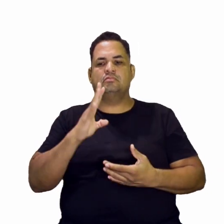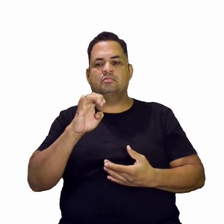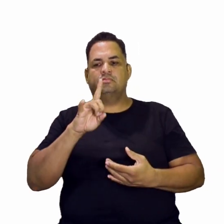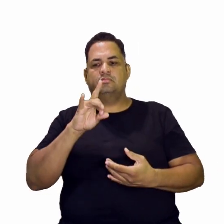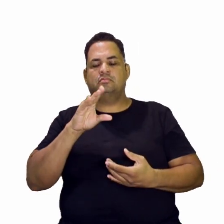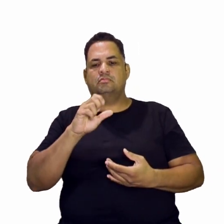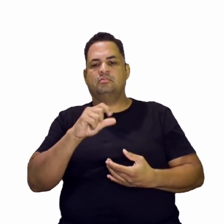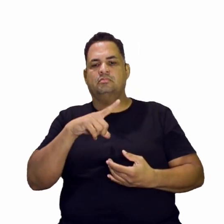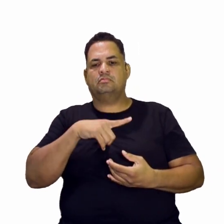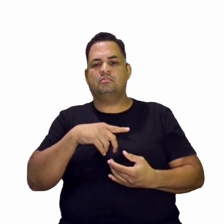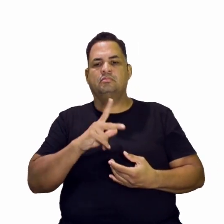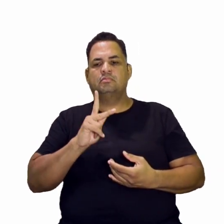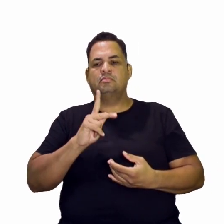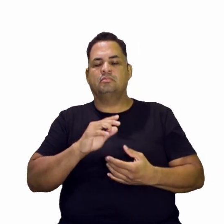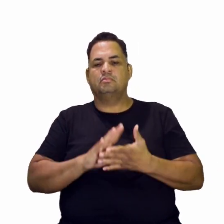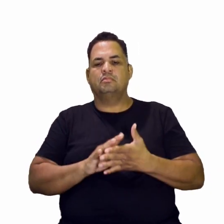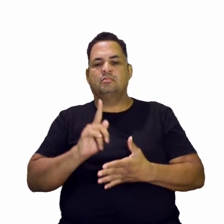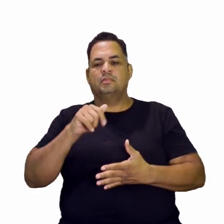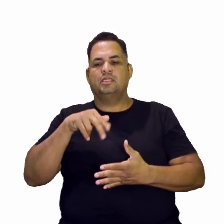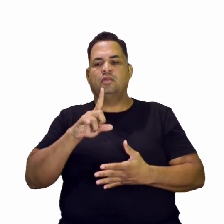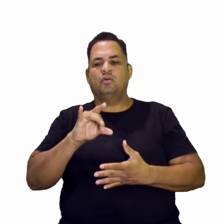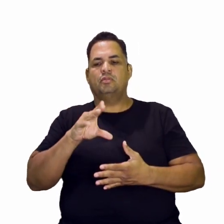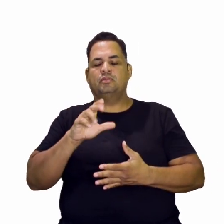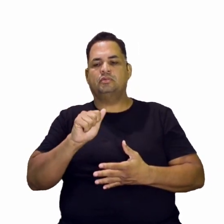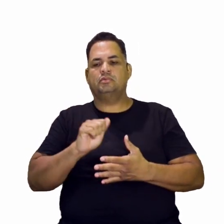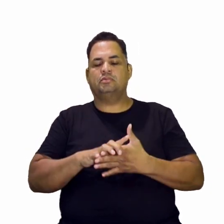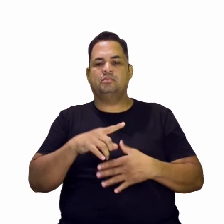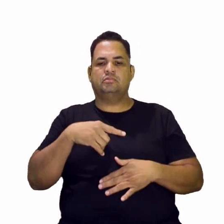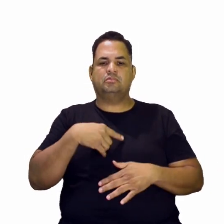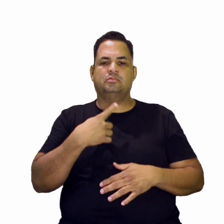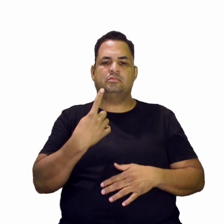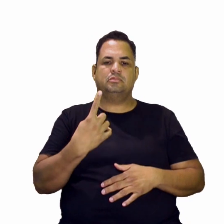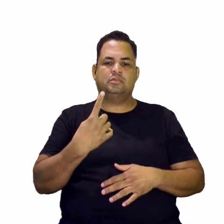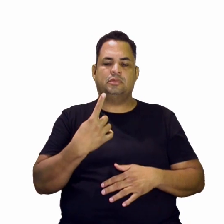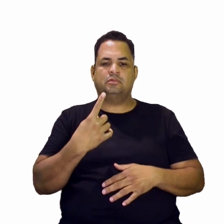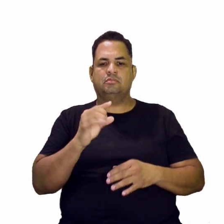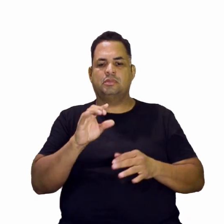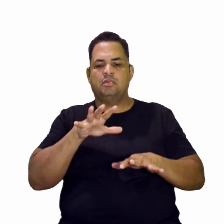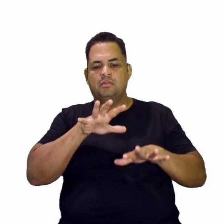diplópodos, os quilópodos, que tem um membro,